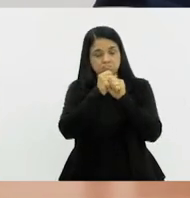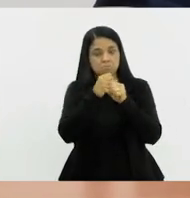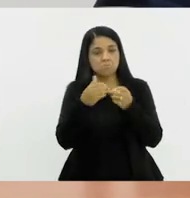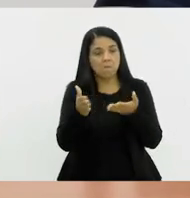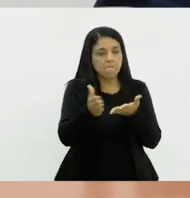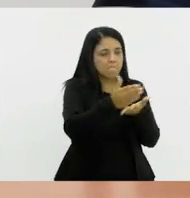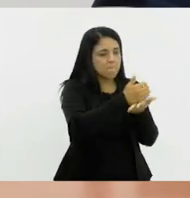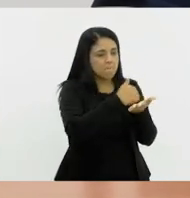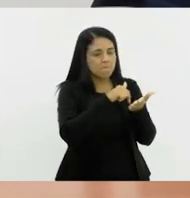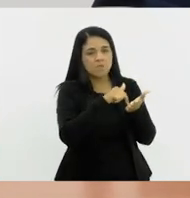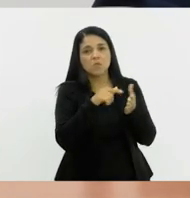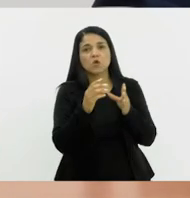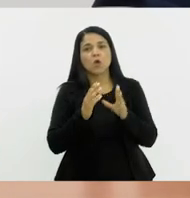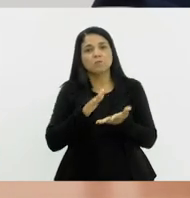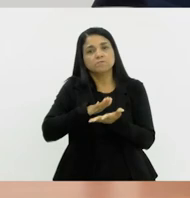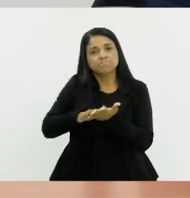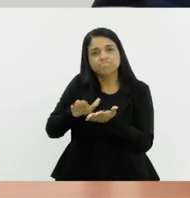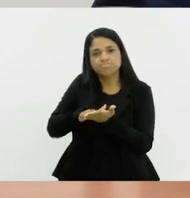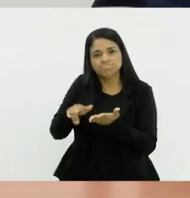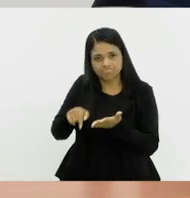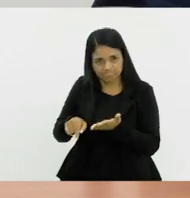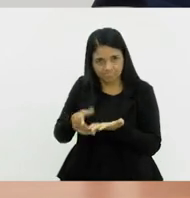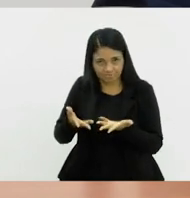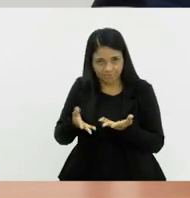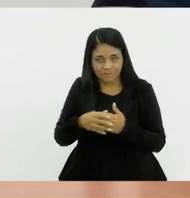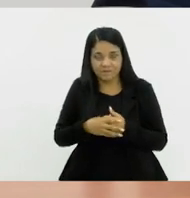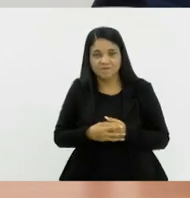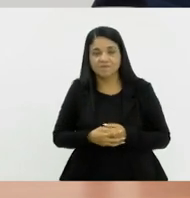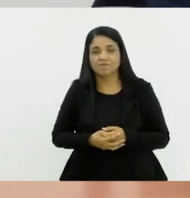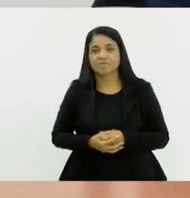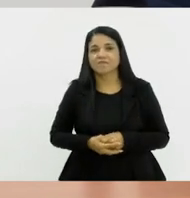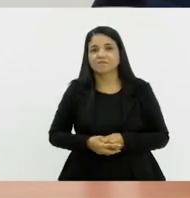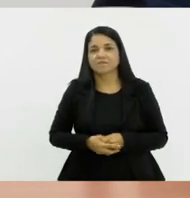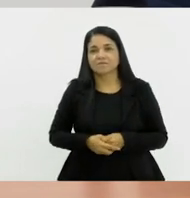sendo desenvolvido. Isso me parece... Eu não sei.